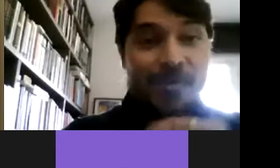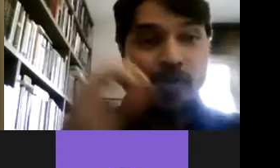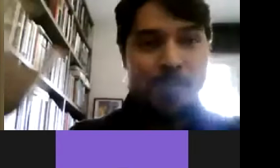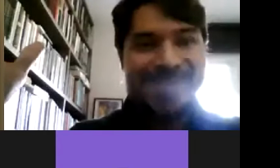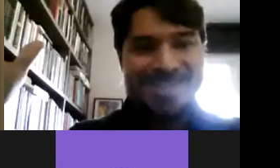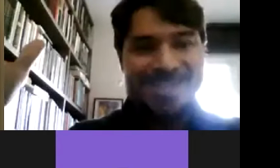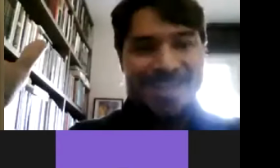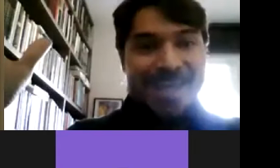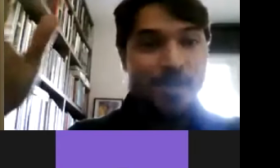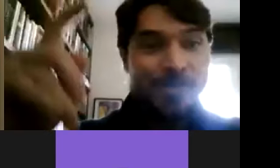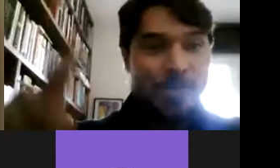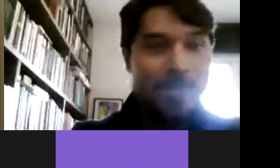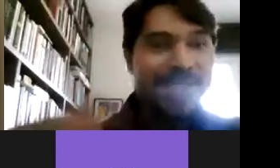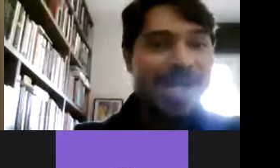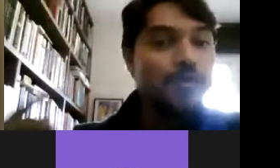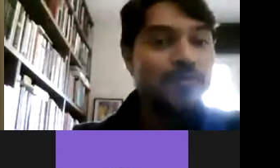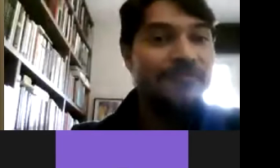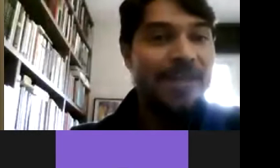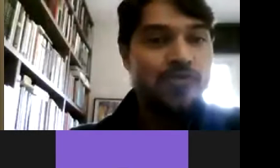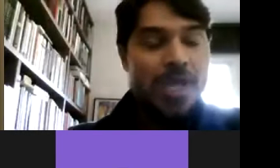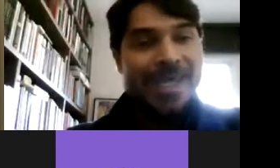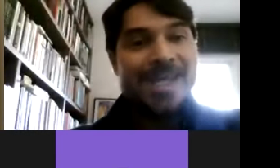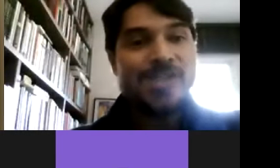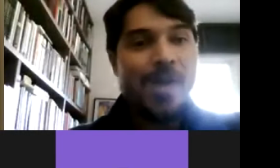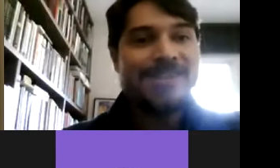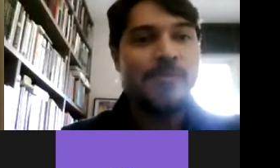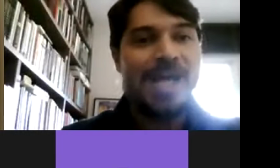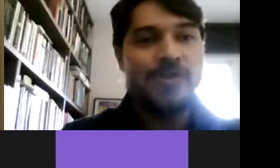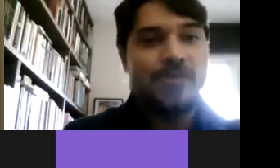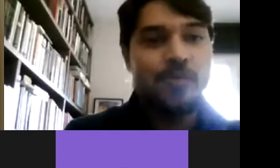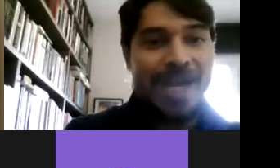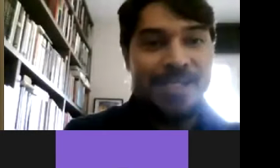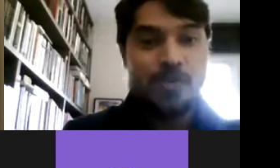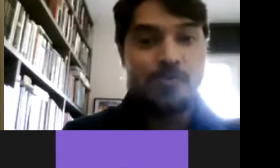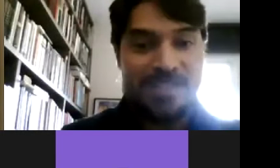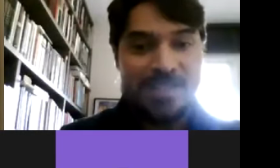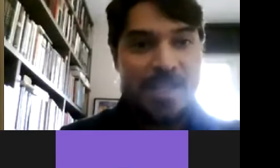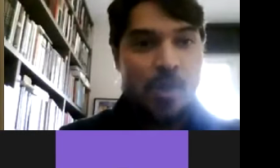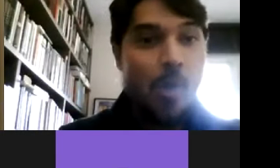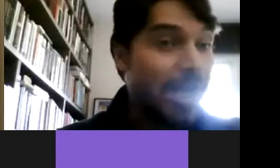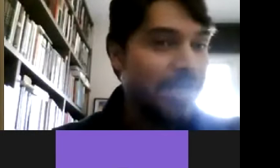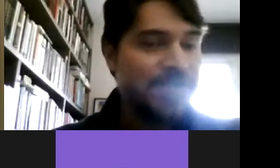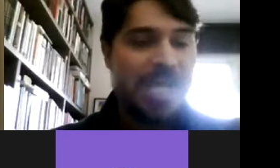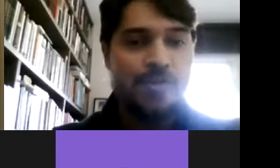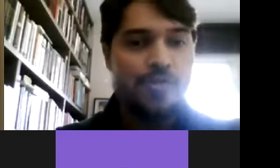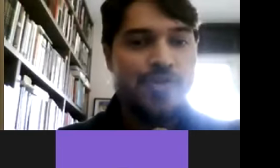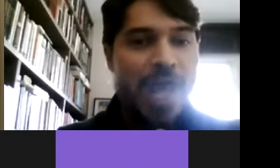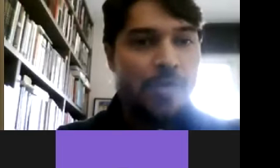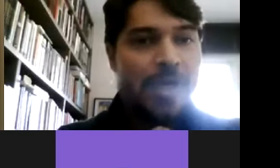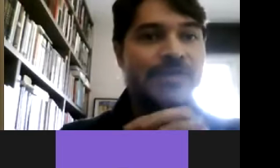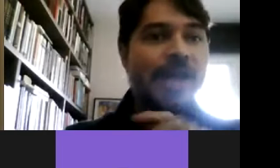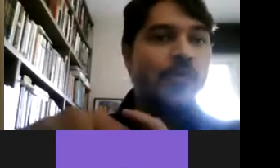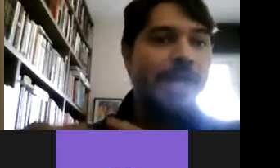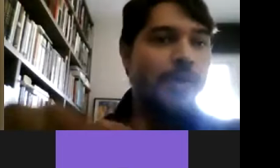elas ficam suspensas. Então, isso também gera outros efeitos. Em relação a essas obrigações contraídas suspensas, qual a eficiência do